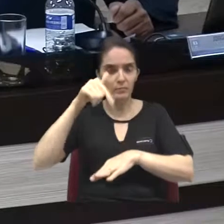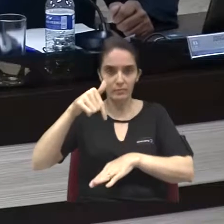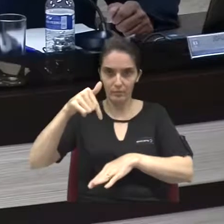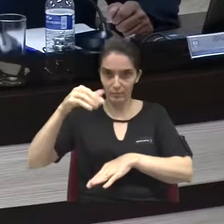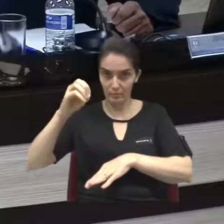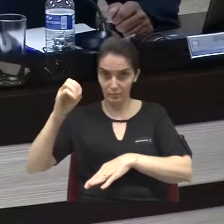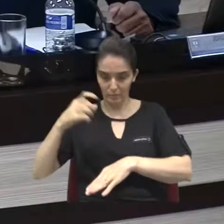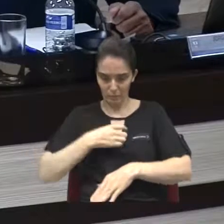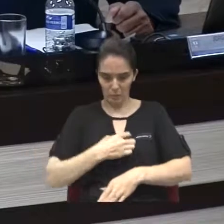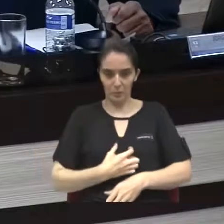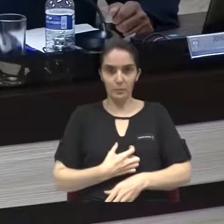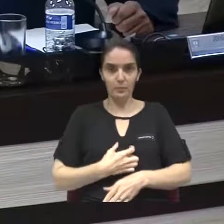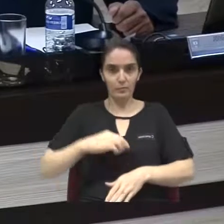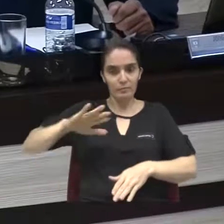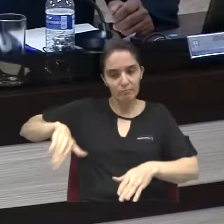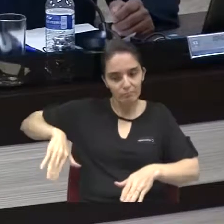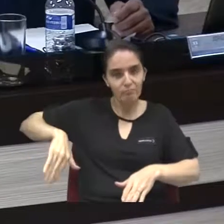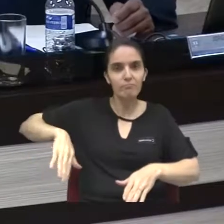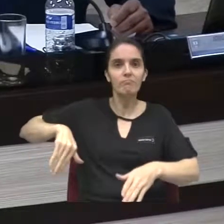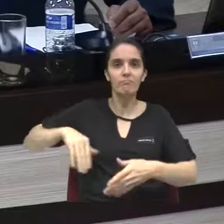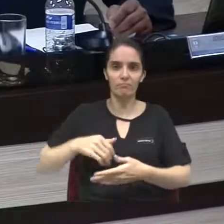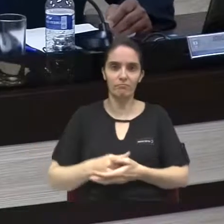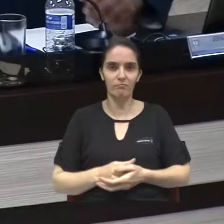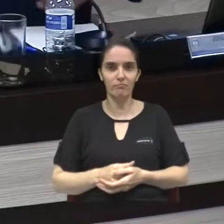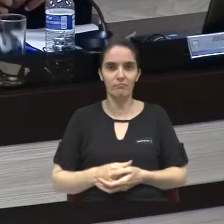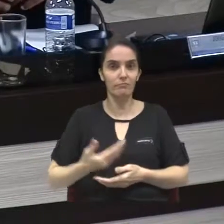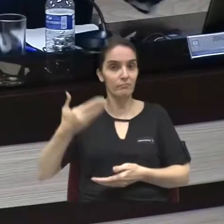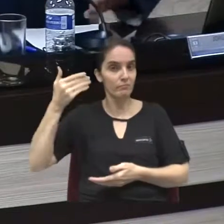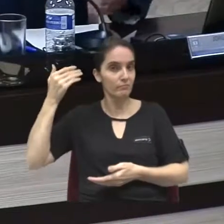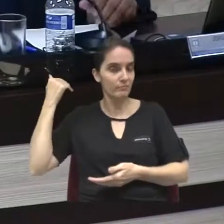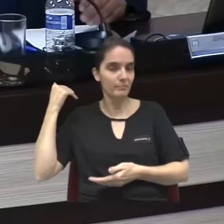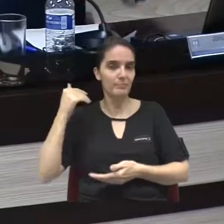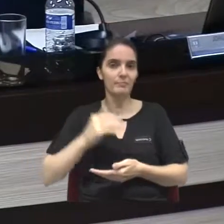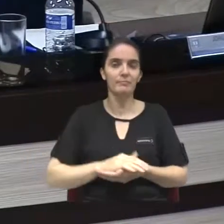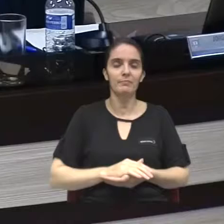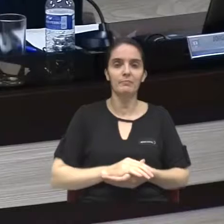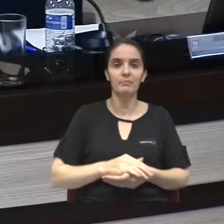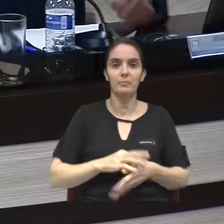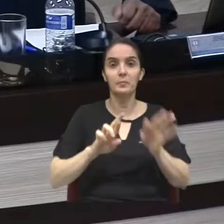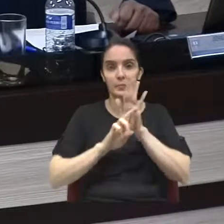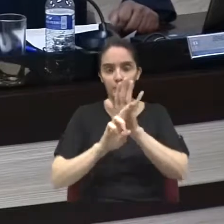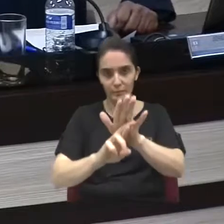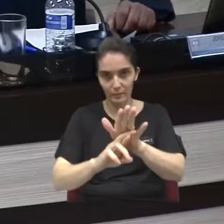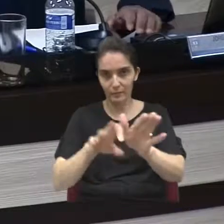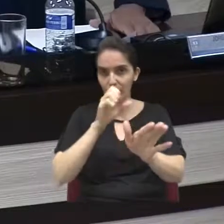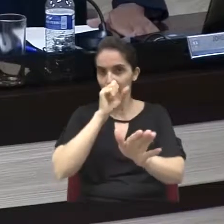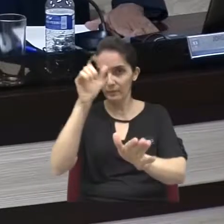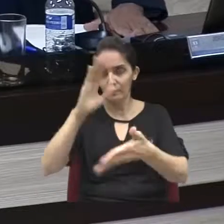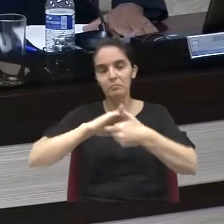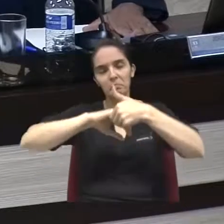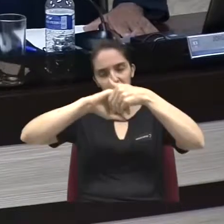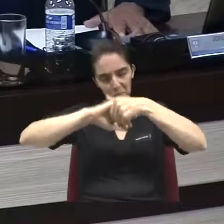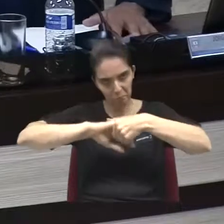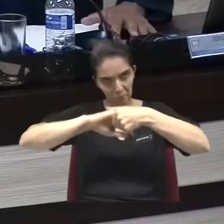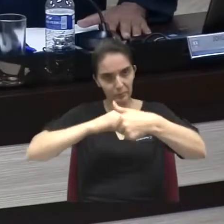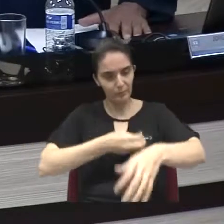de natação e, na ocasião, levou o nome da cidade por todo mundo. Parabéns, Caveira, por estar presente aqui no